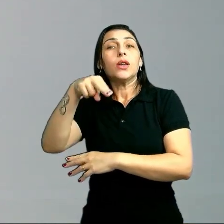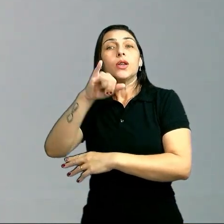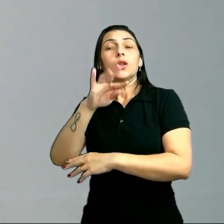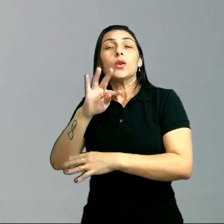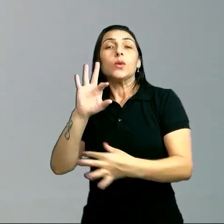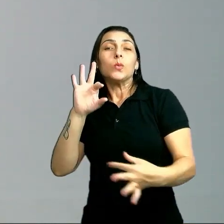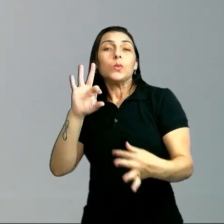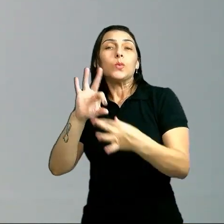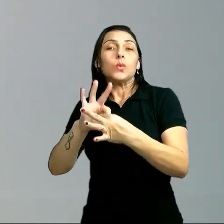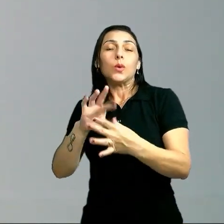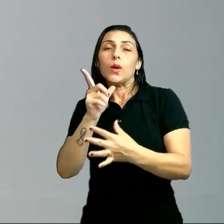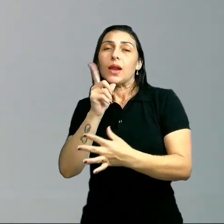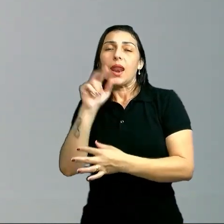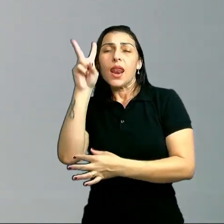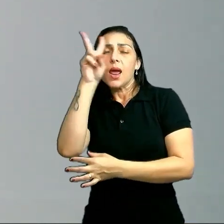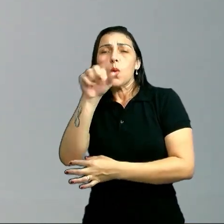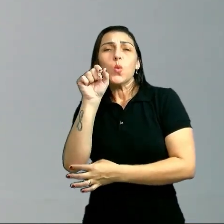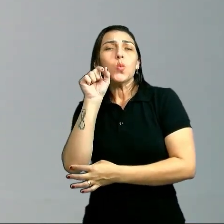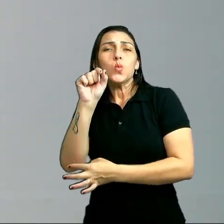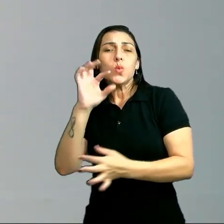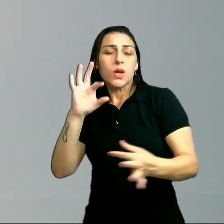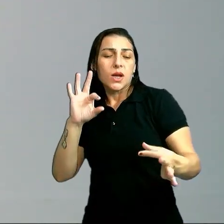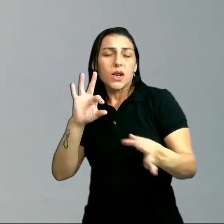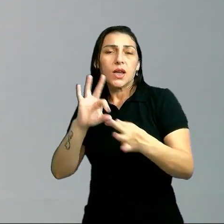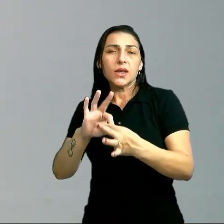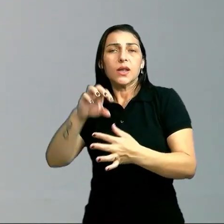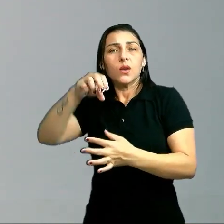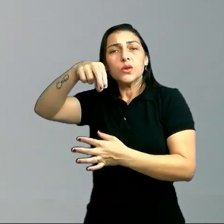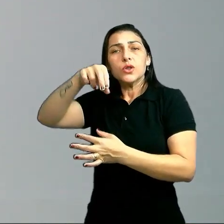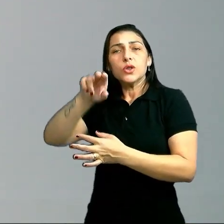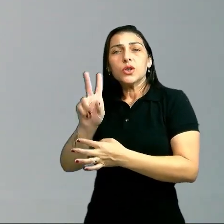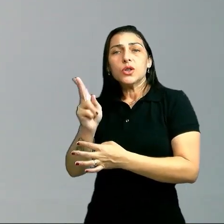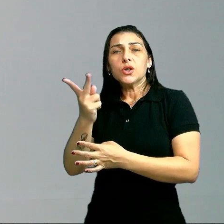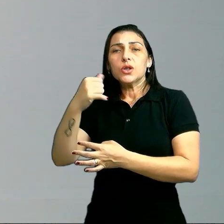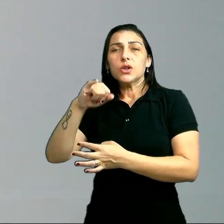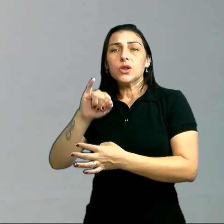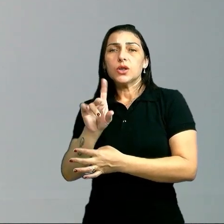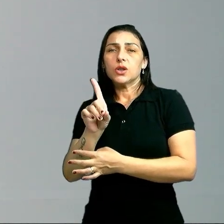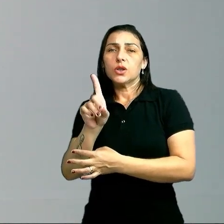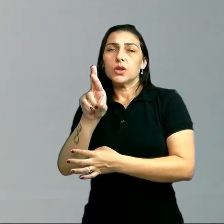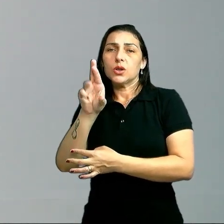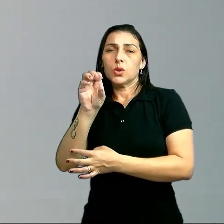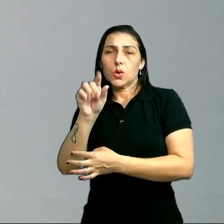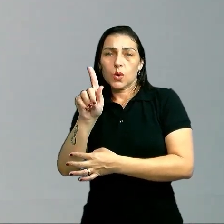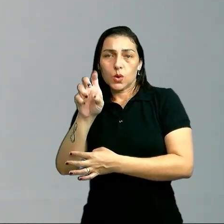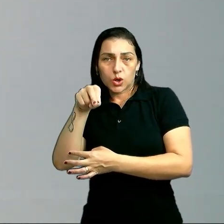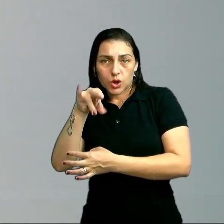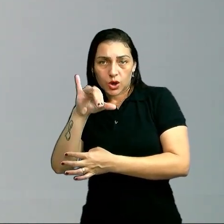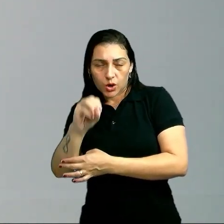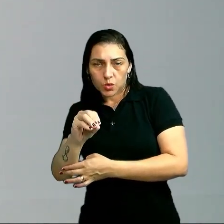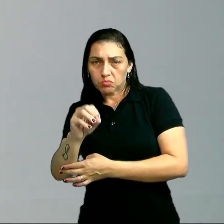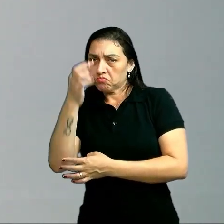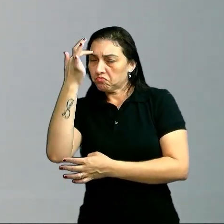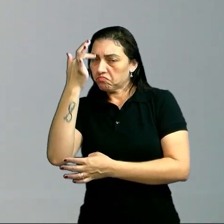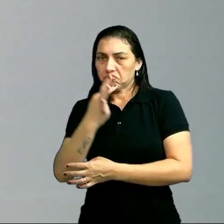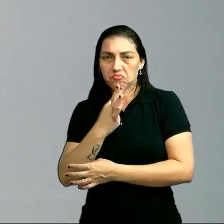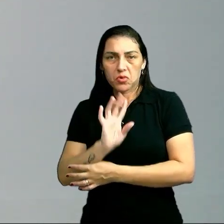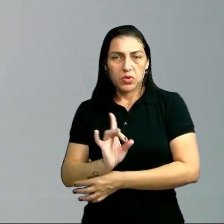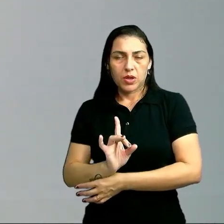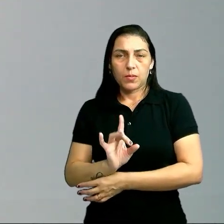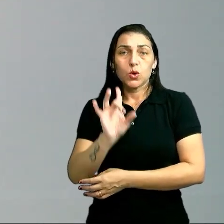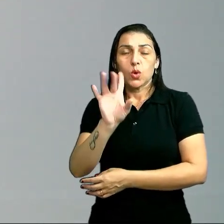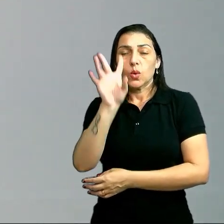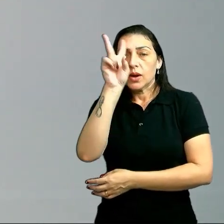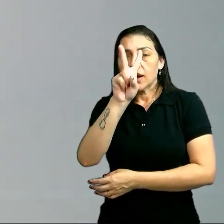Aí aqui vocês vão ter que lembrar o que é ligações de hidrogênio mesmo. Essa daqui pode estar certa, mas eu não sei o que é ligação de hidrogênio. Então é